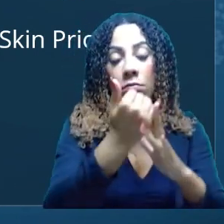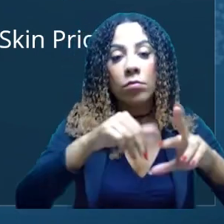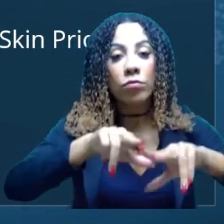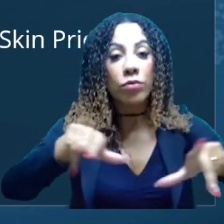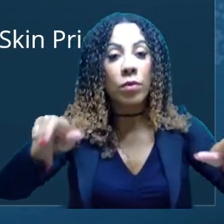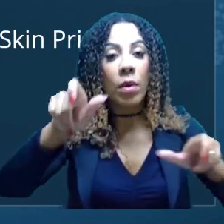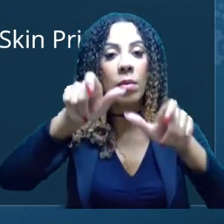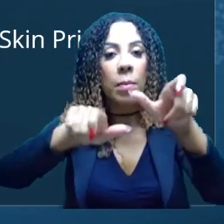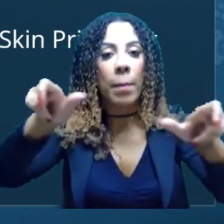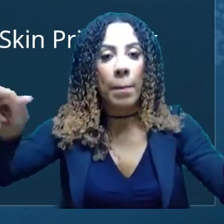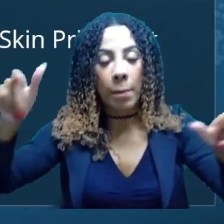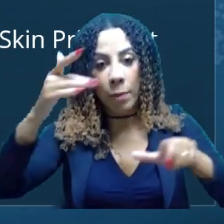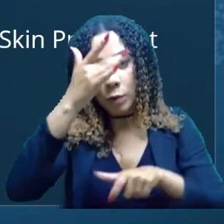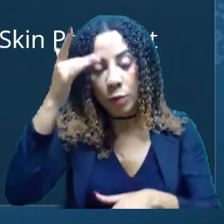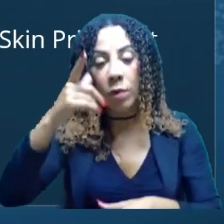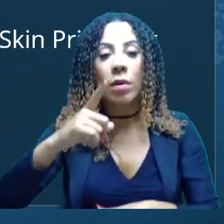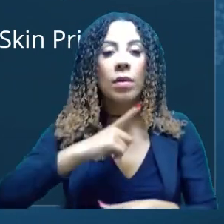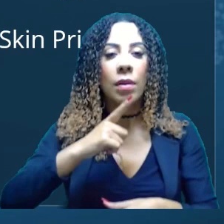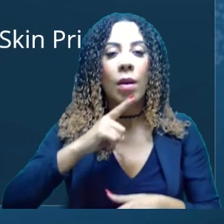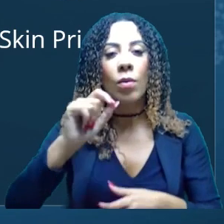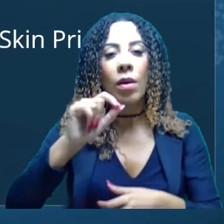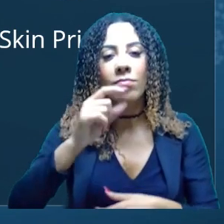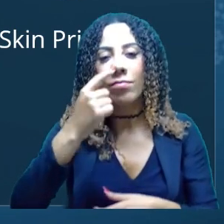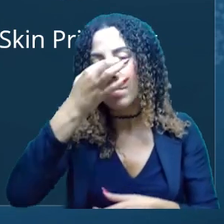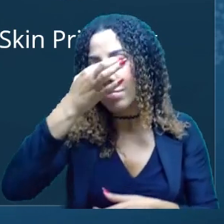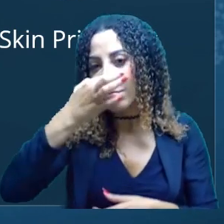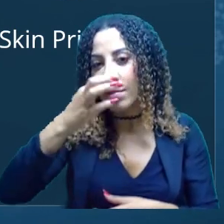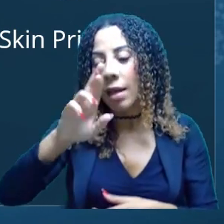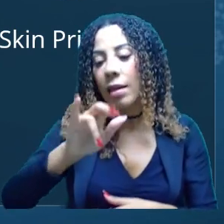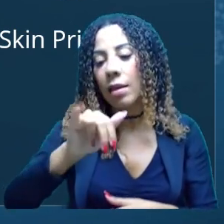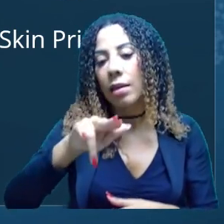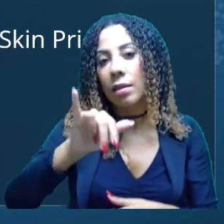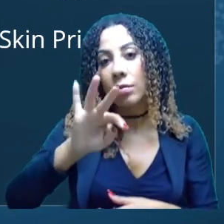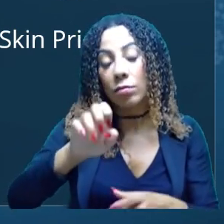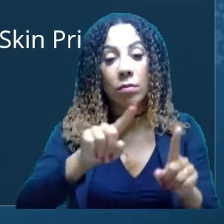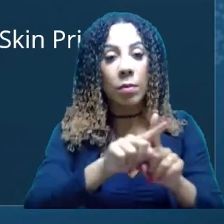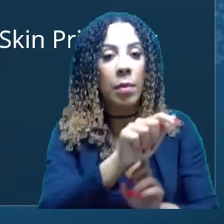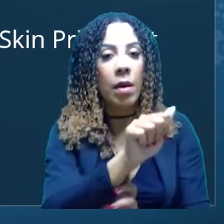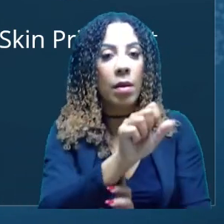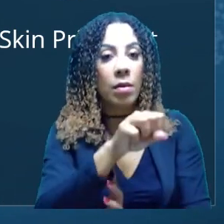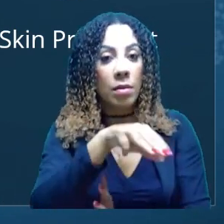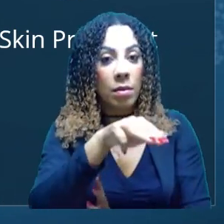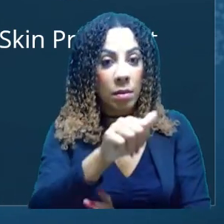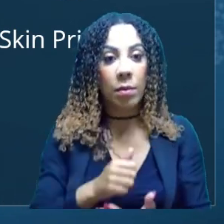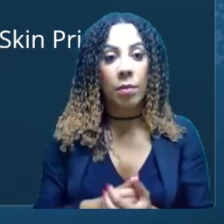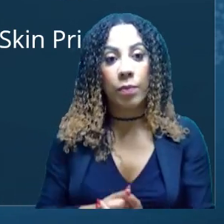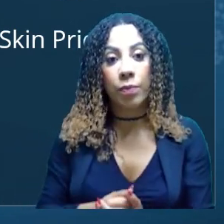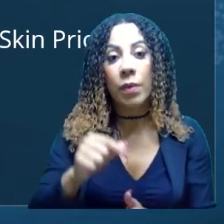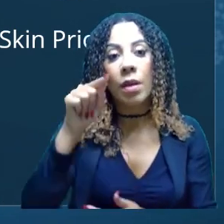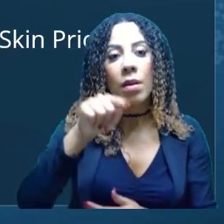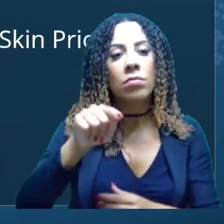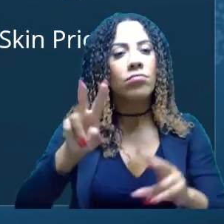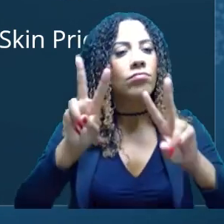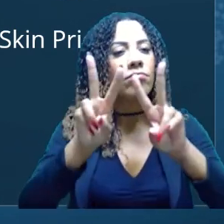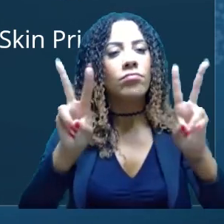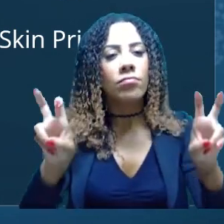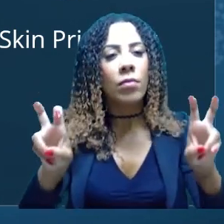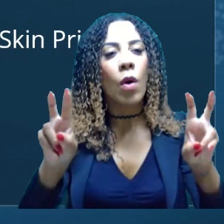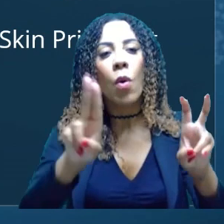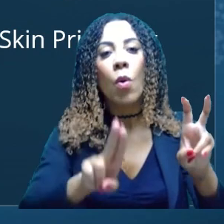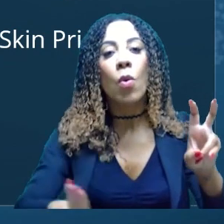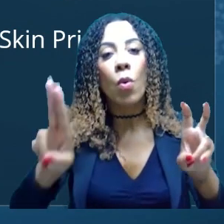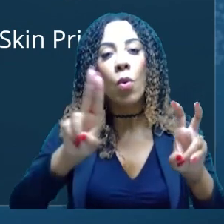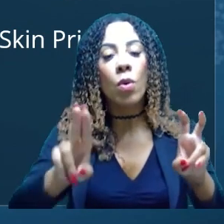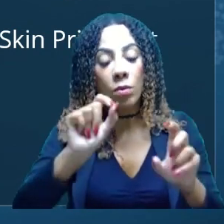alguns sintomas, como rinite alérgica e asma. O termo atopia, ele é empregado para indivíduos que possuem